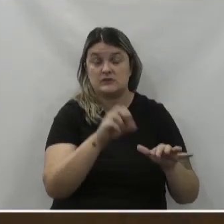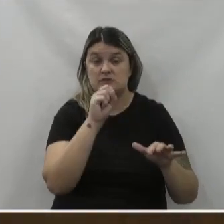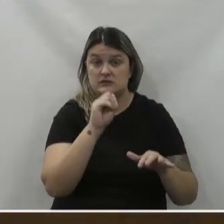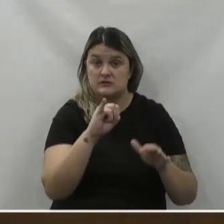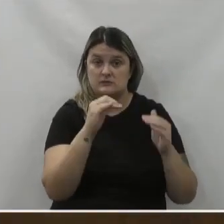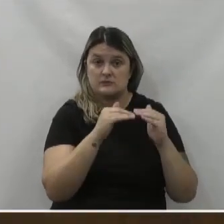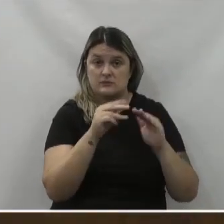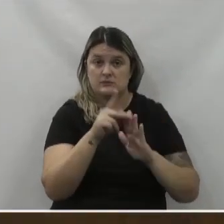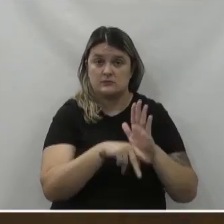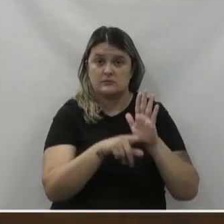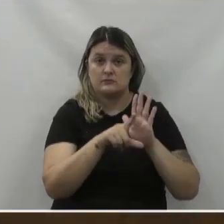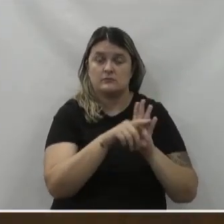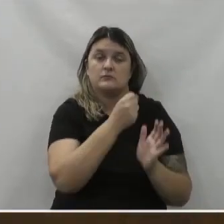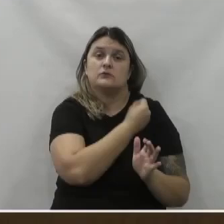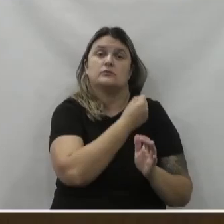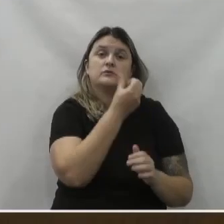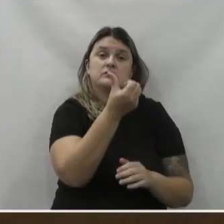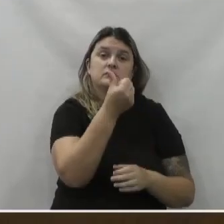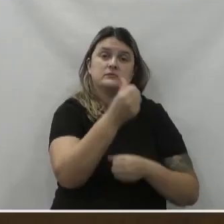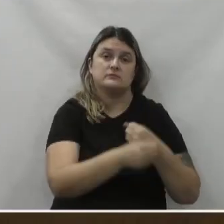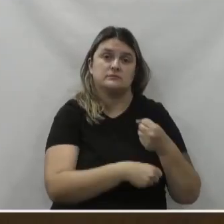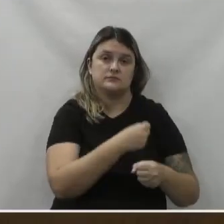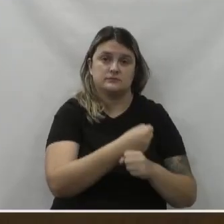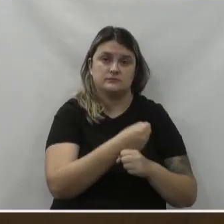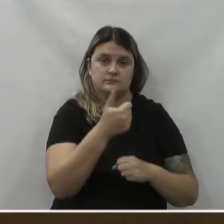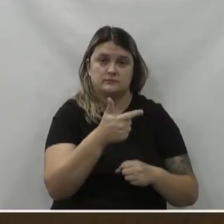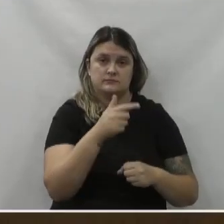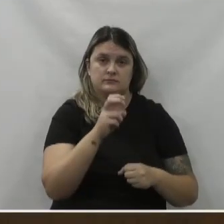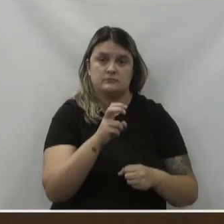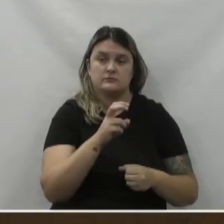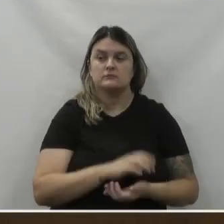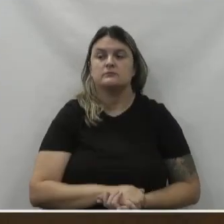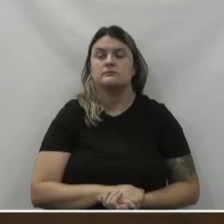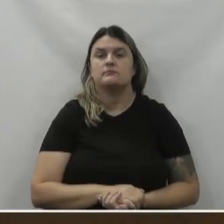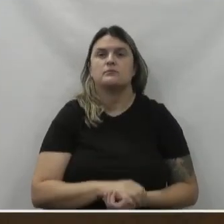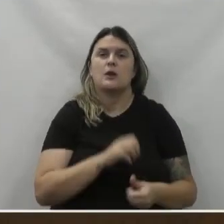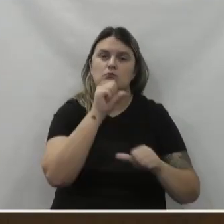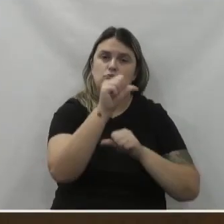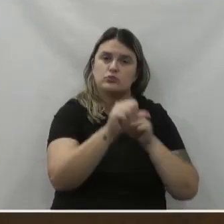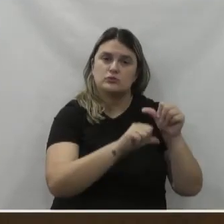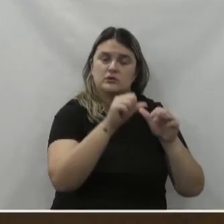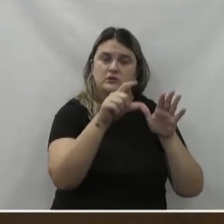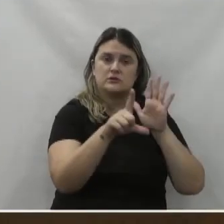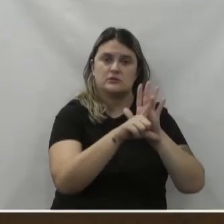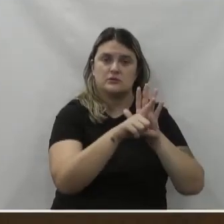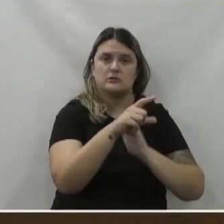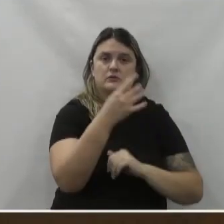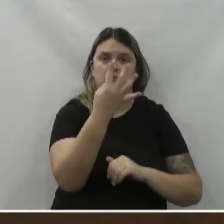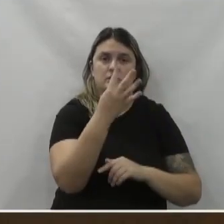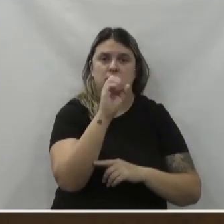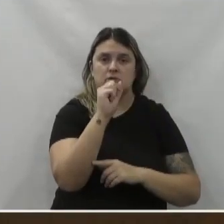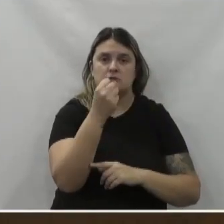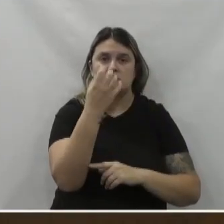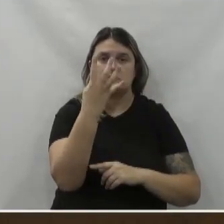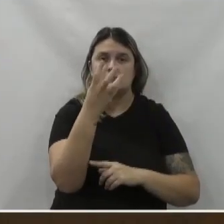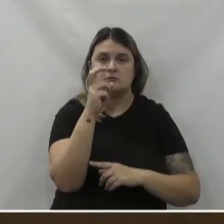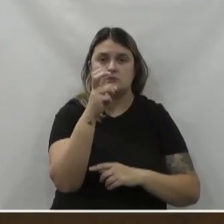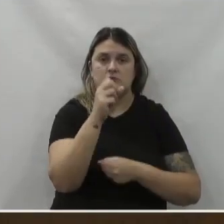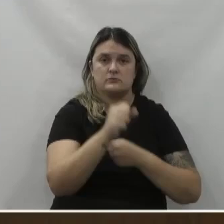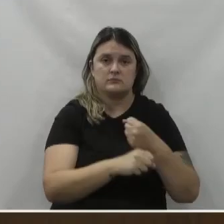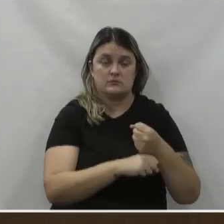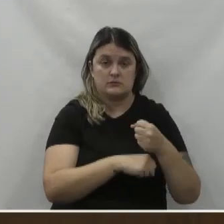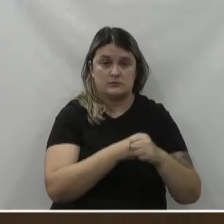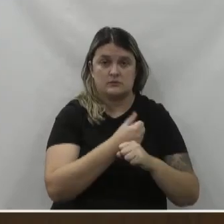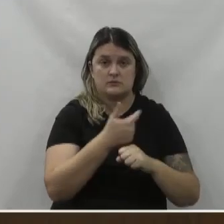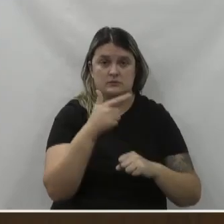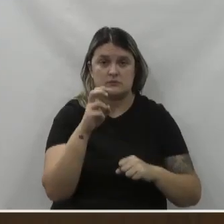ao projeto de lei ordinária número 6/2025. Altera a lei número 4845, de 25 de